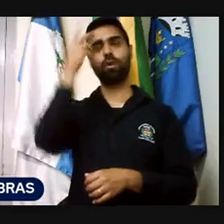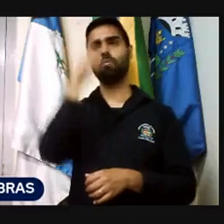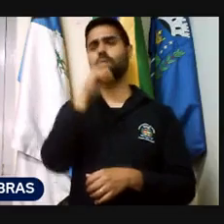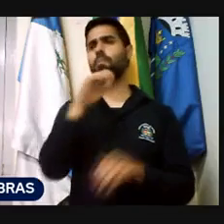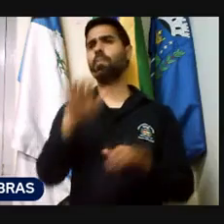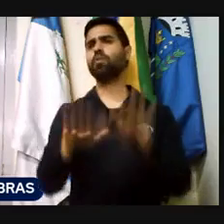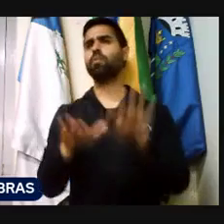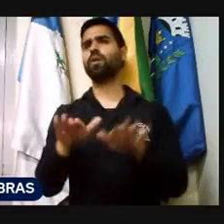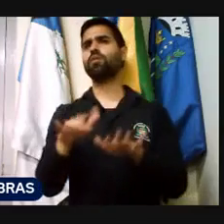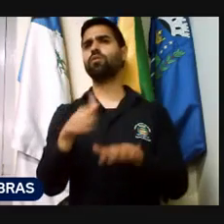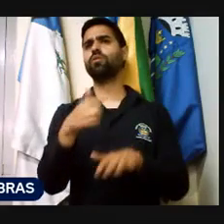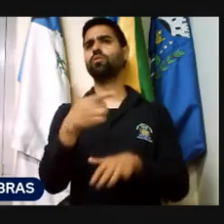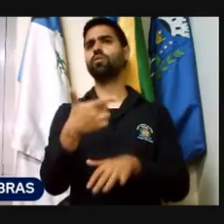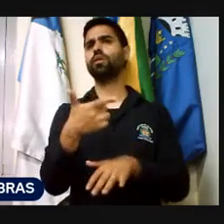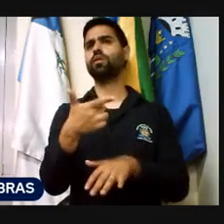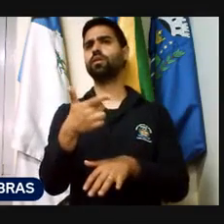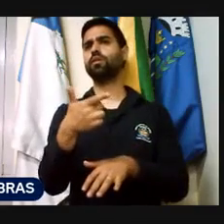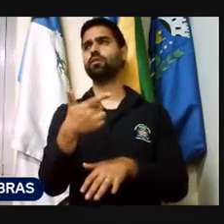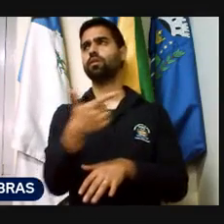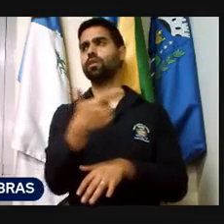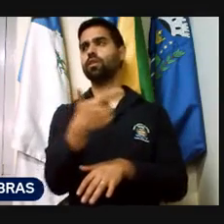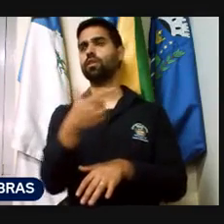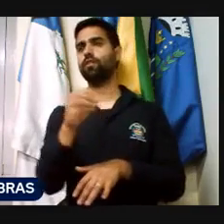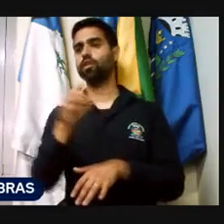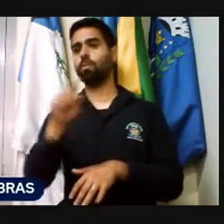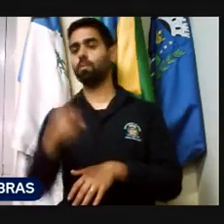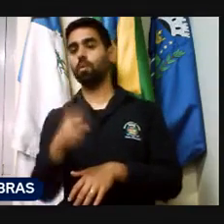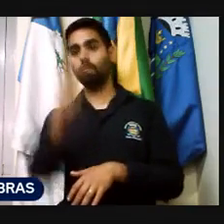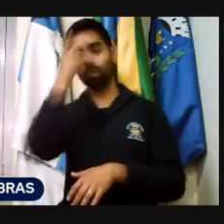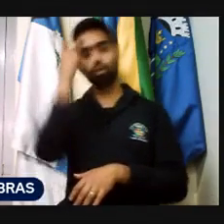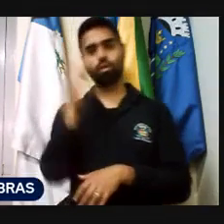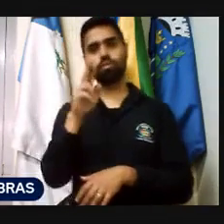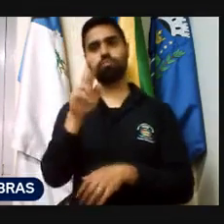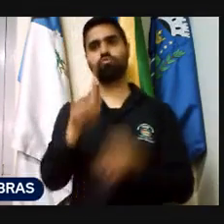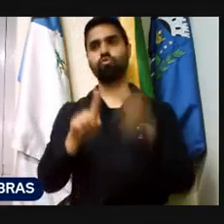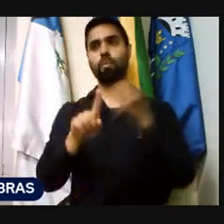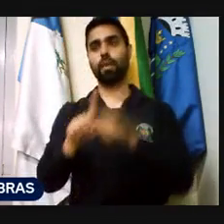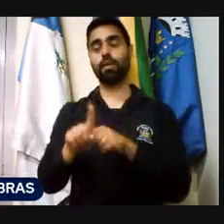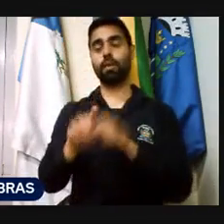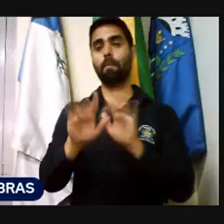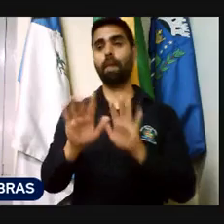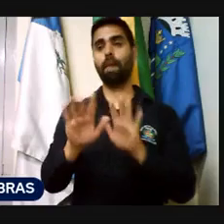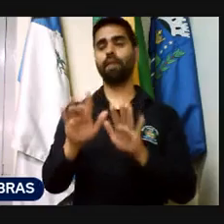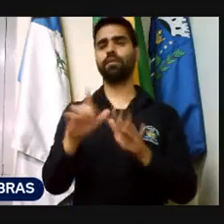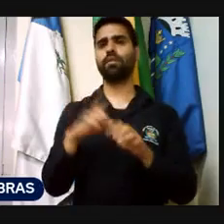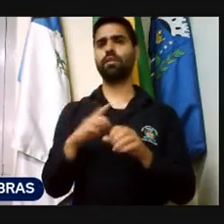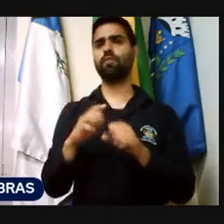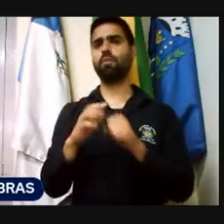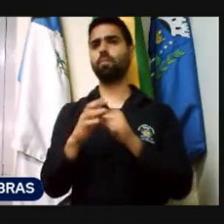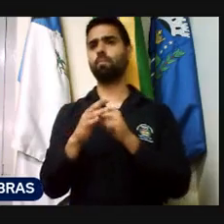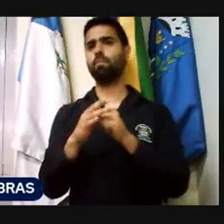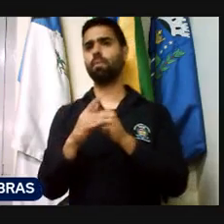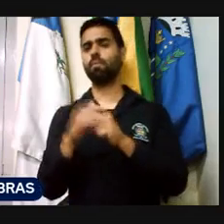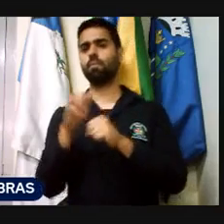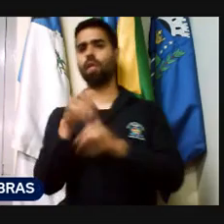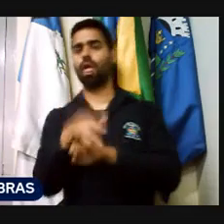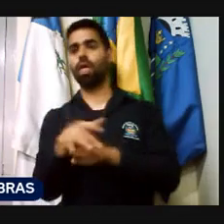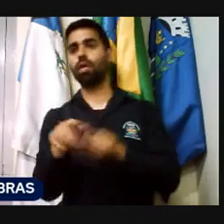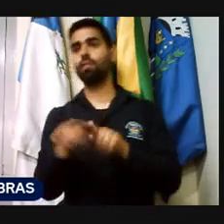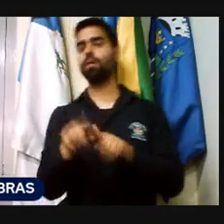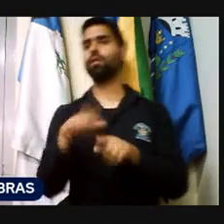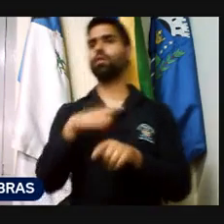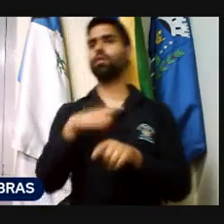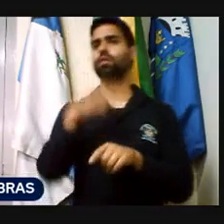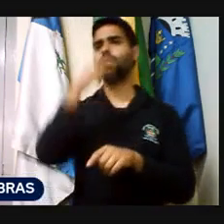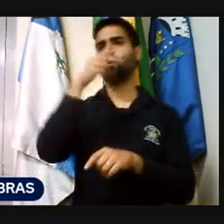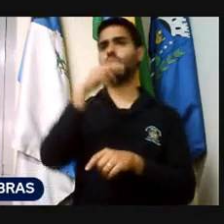de 220 mil usuários mês. Com a pandemia, com a criação dos Uber e dos